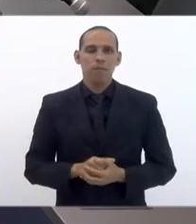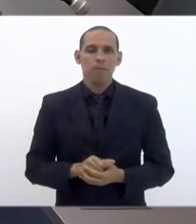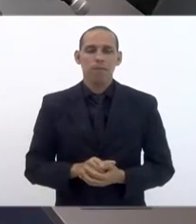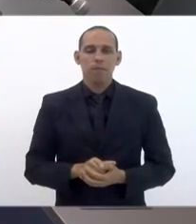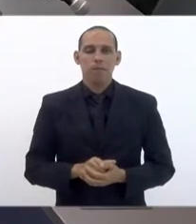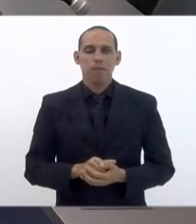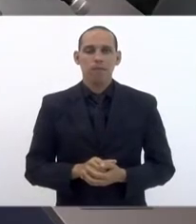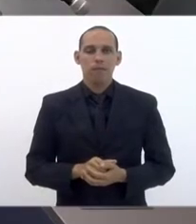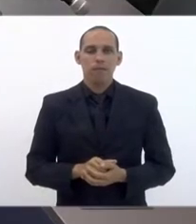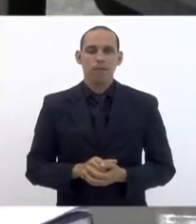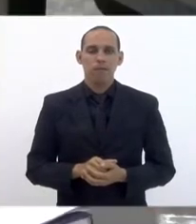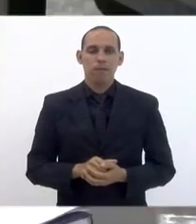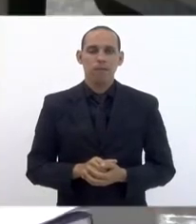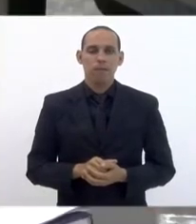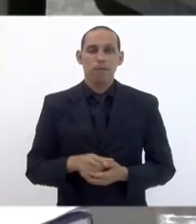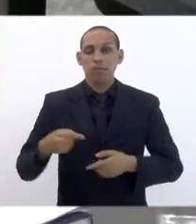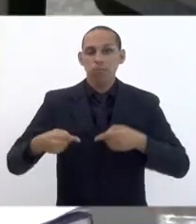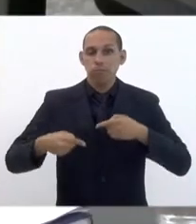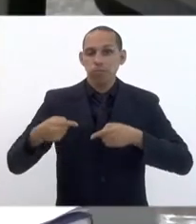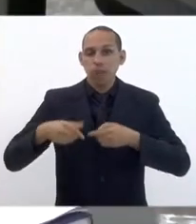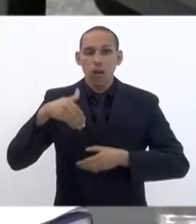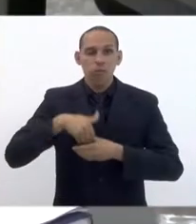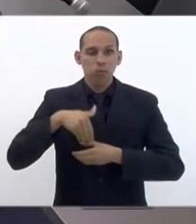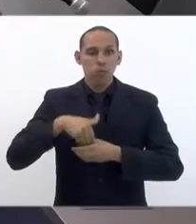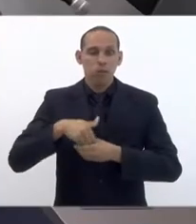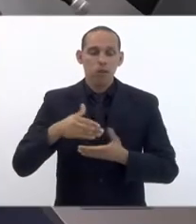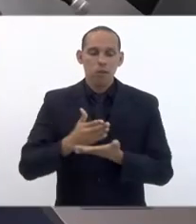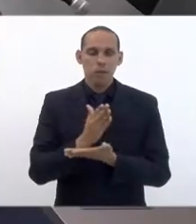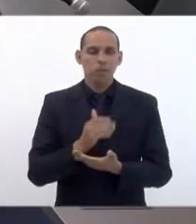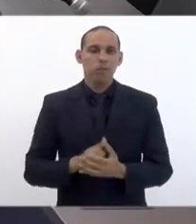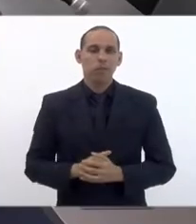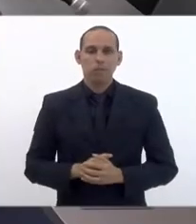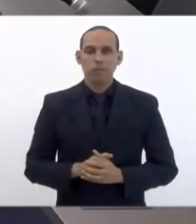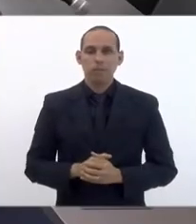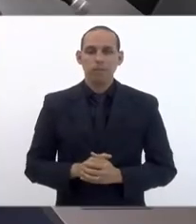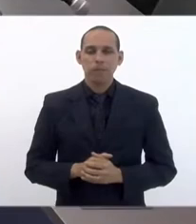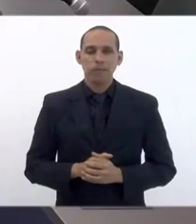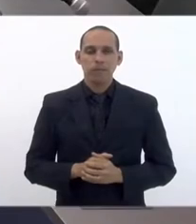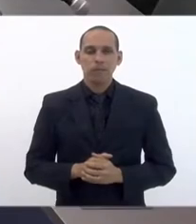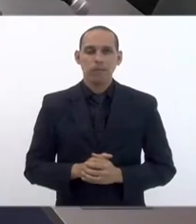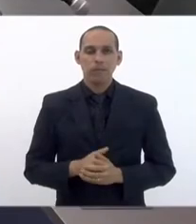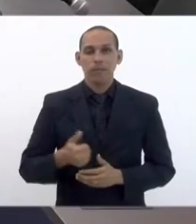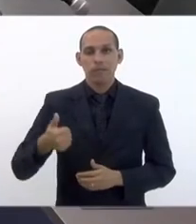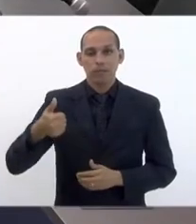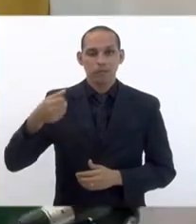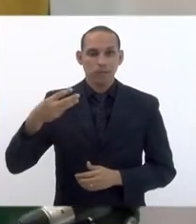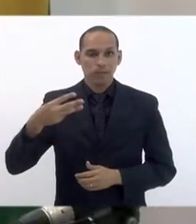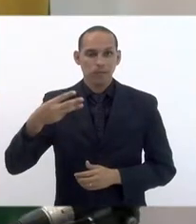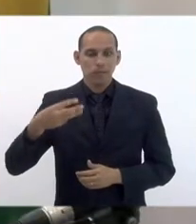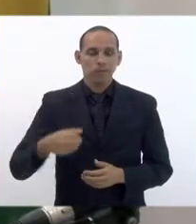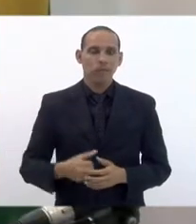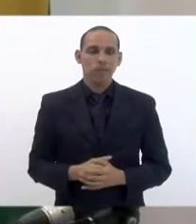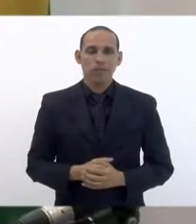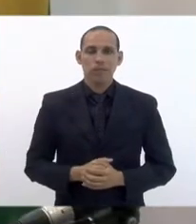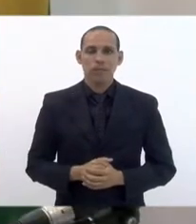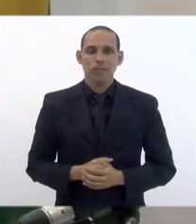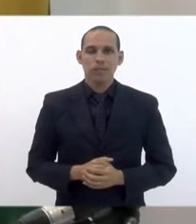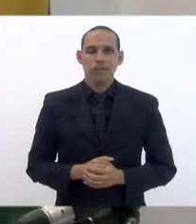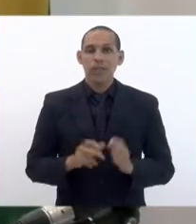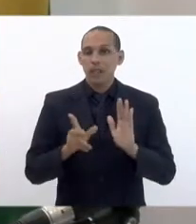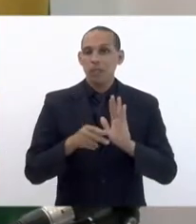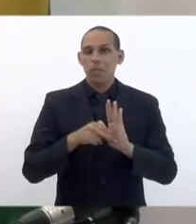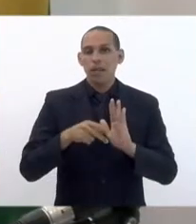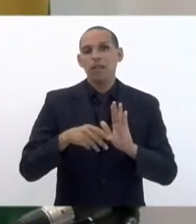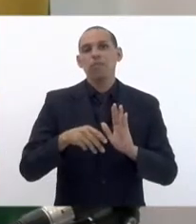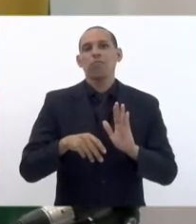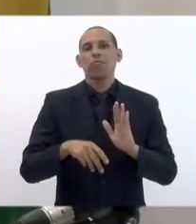original. Não, não, é. Em discussão, em votação, aprovado. 13. Emendas de plenário ao